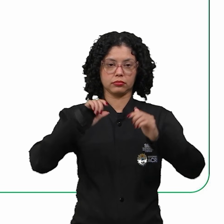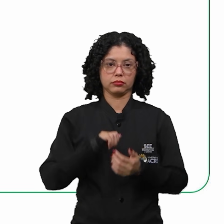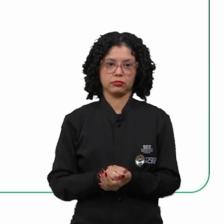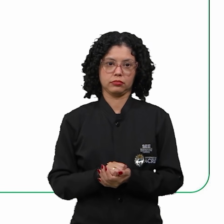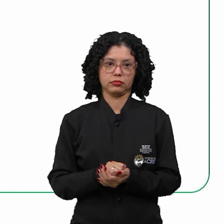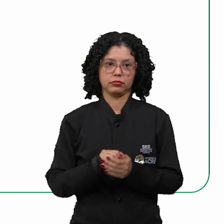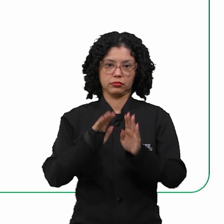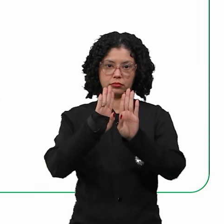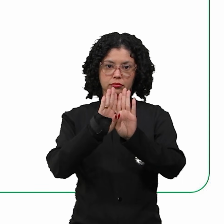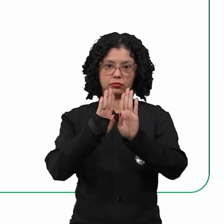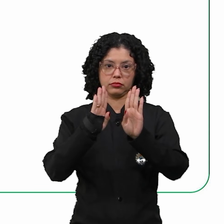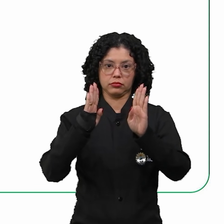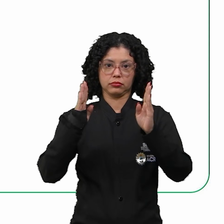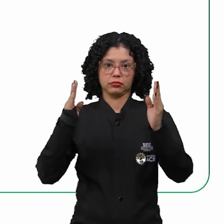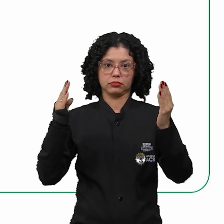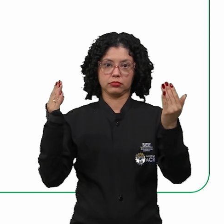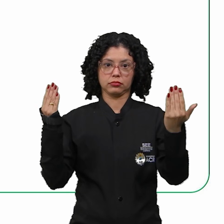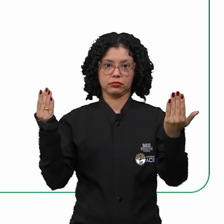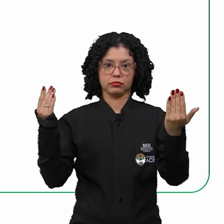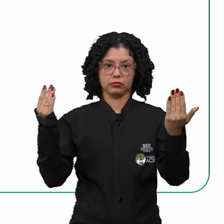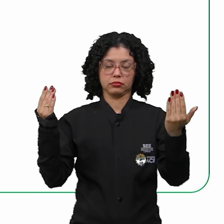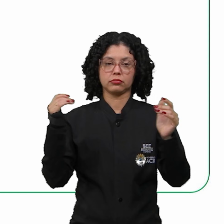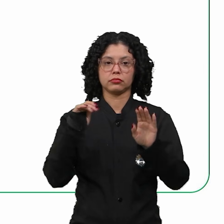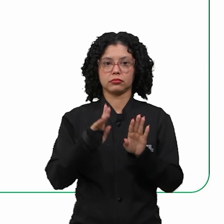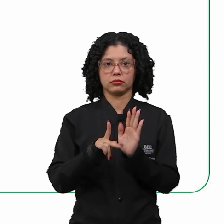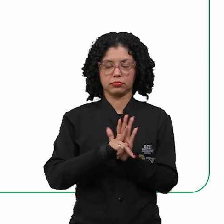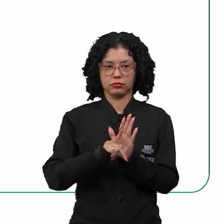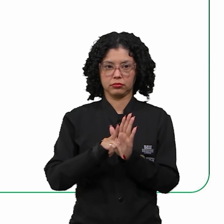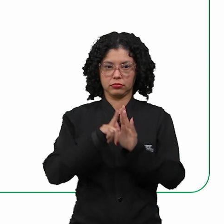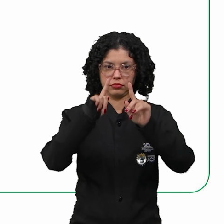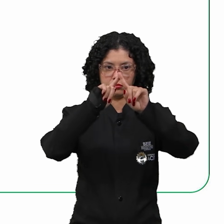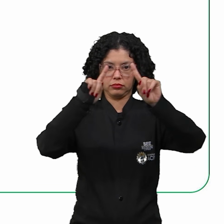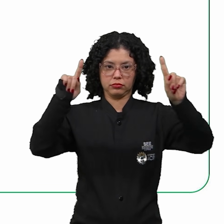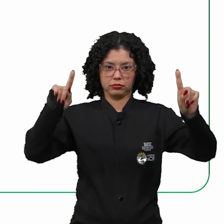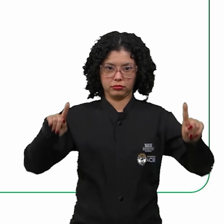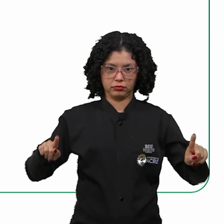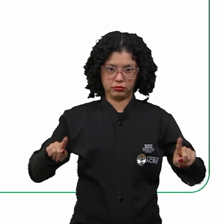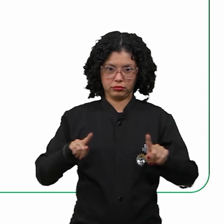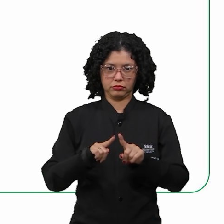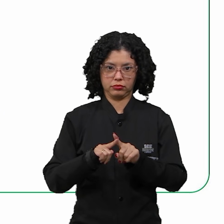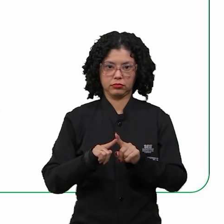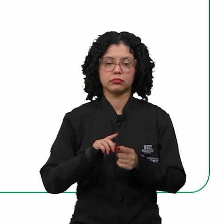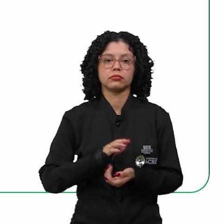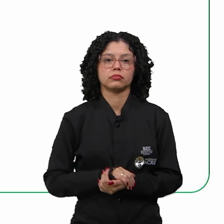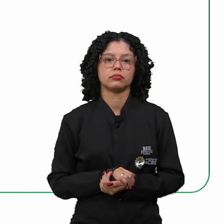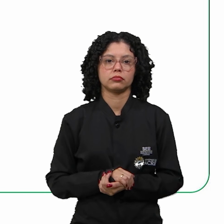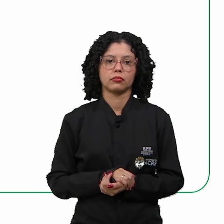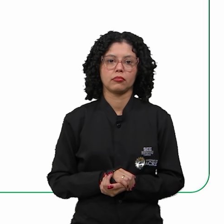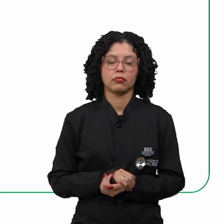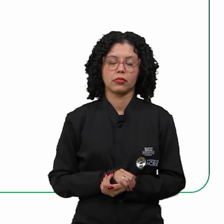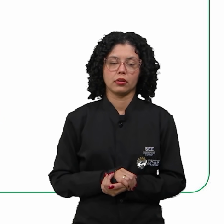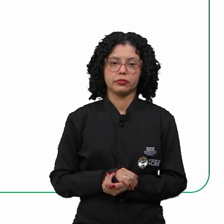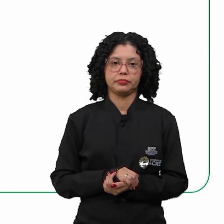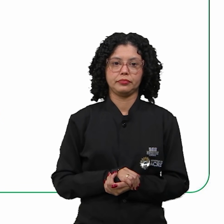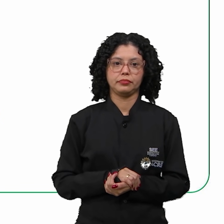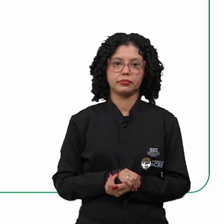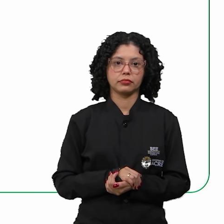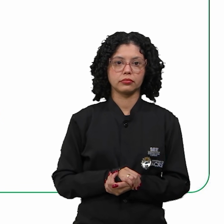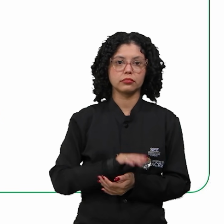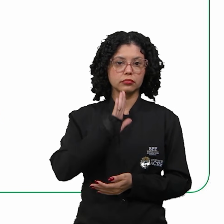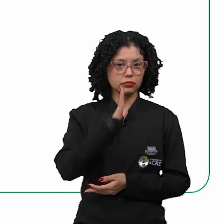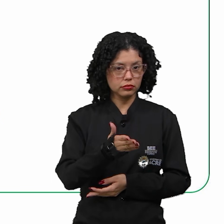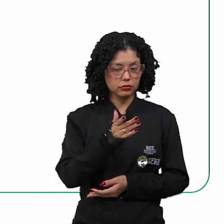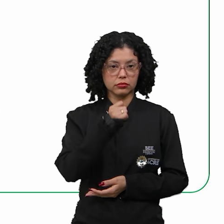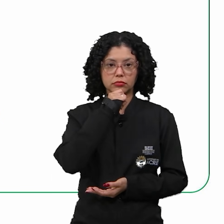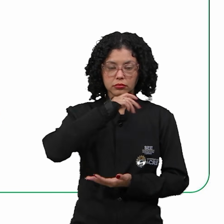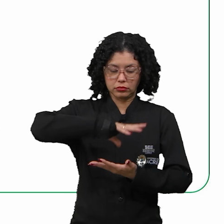a face lateral dele vai ser somente um retângulo, certo? No cone, o